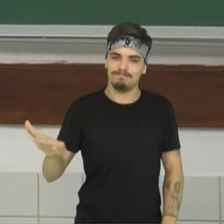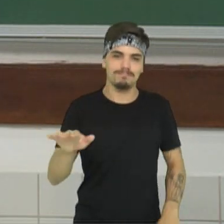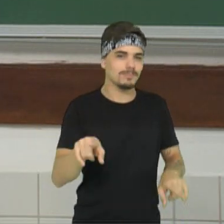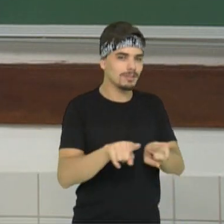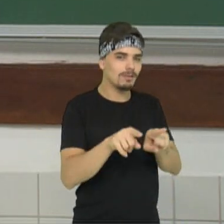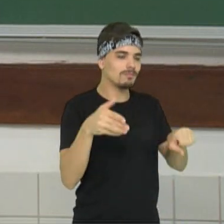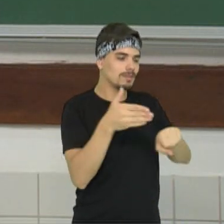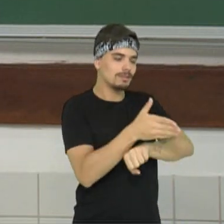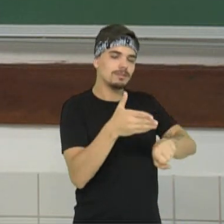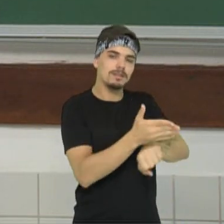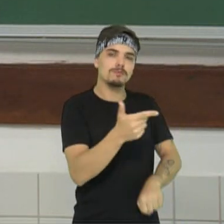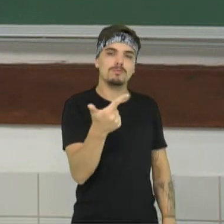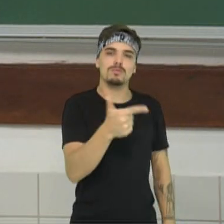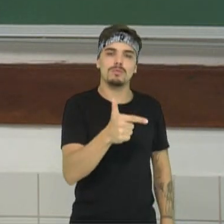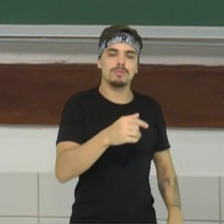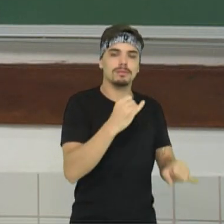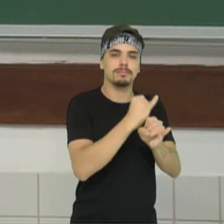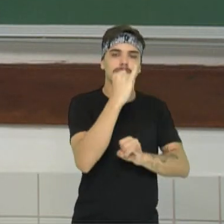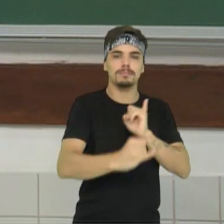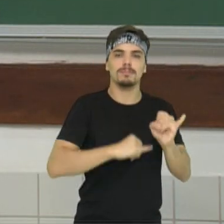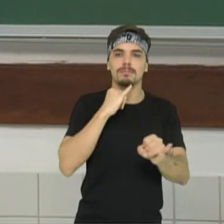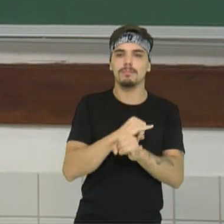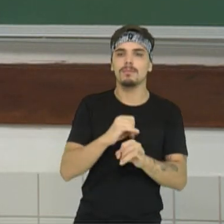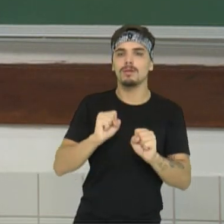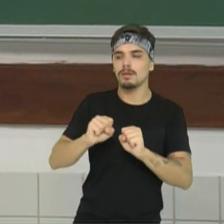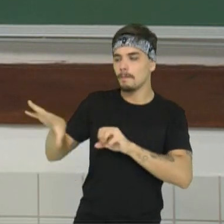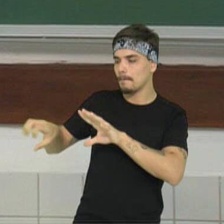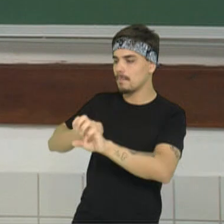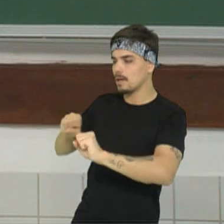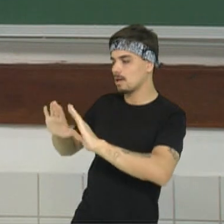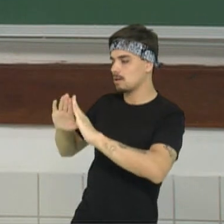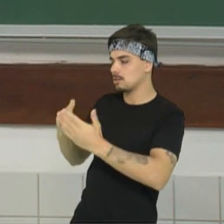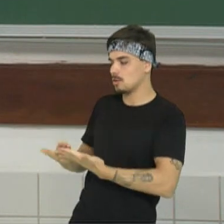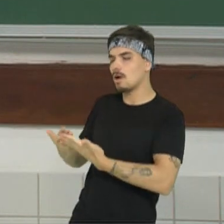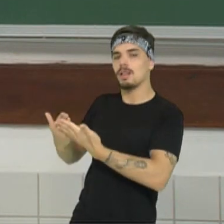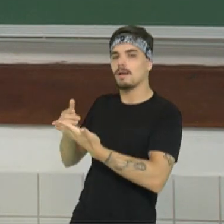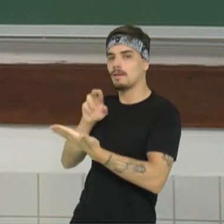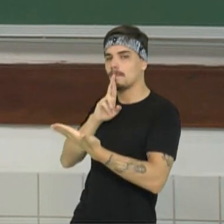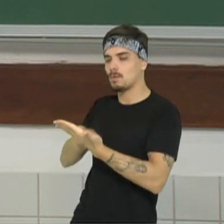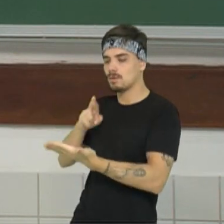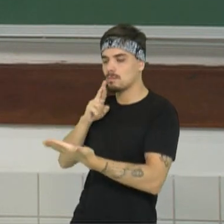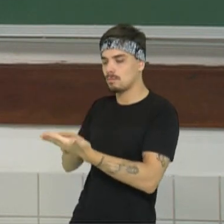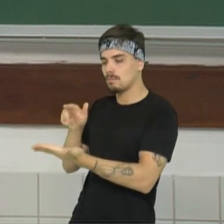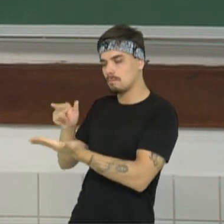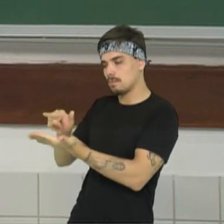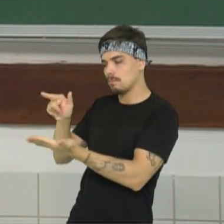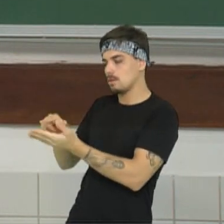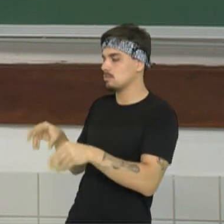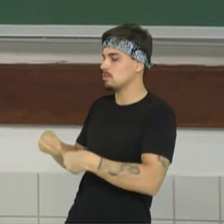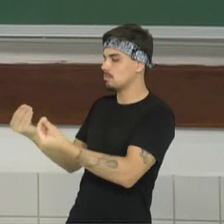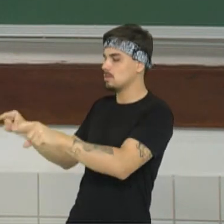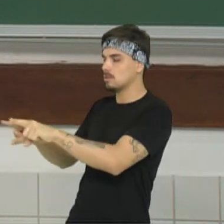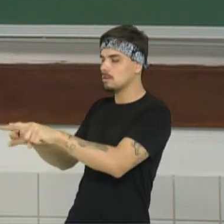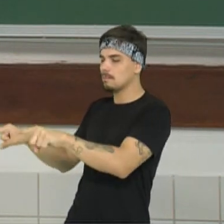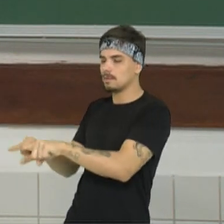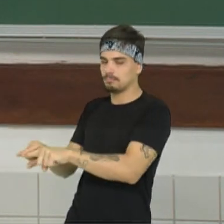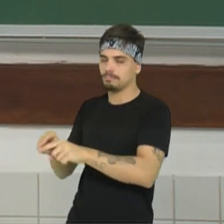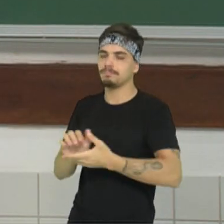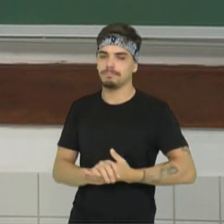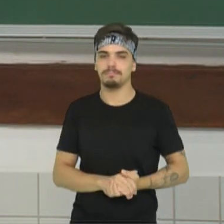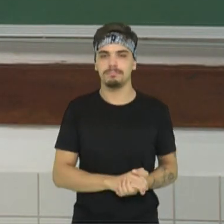acesso às salas virtuais, você pode continuar retirando o material impresso na sua escola, estudando da melhor maneira